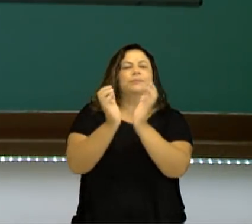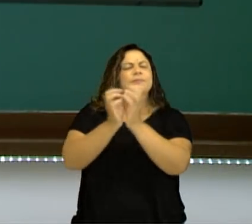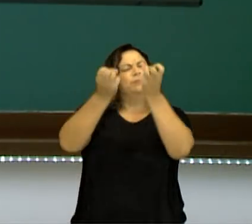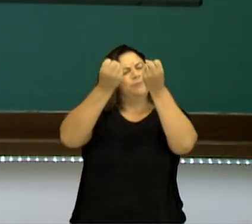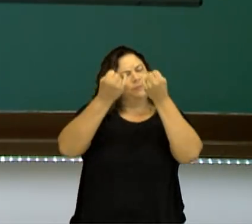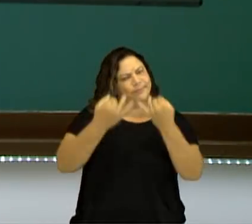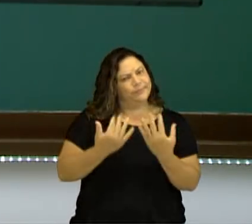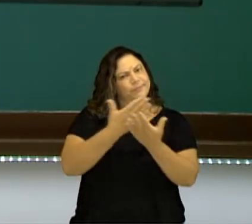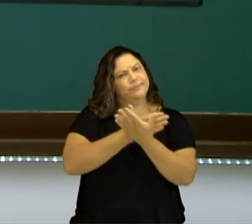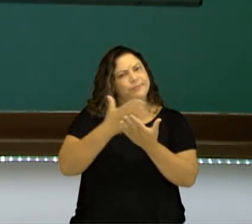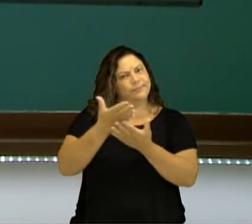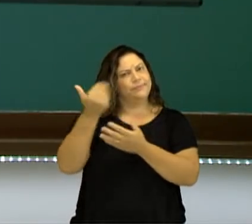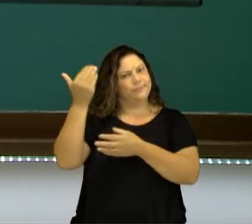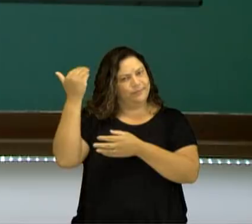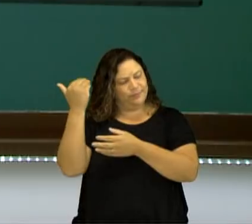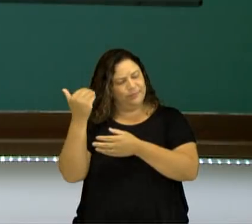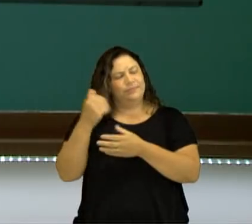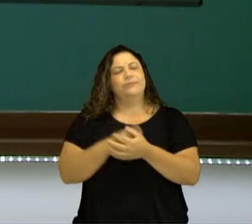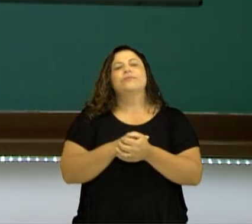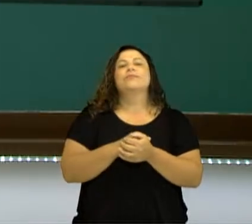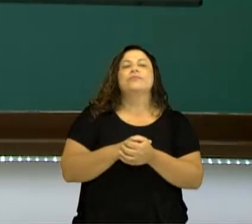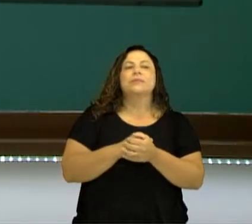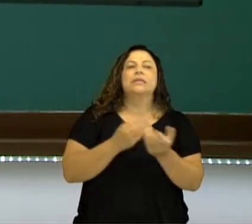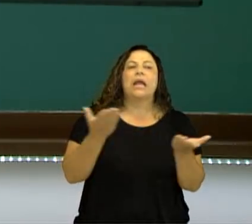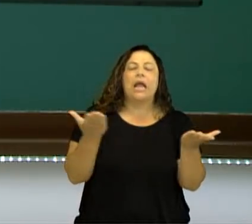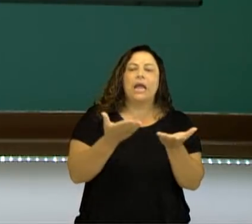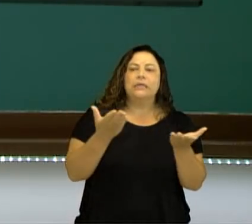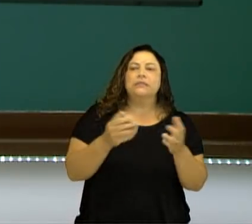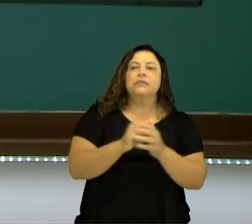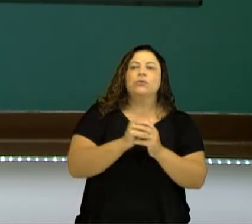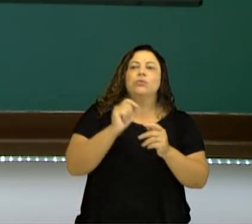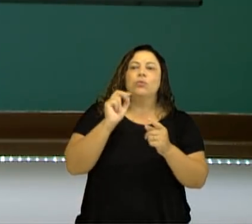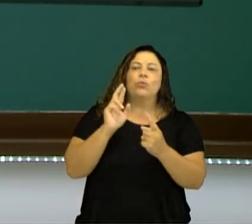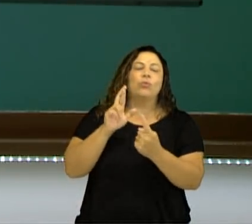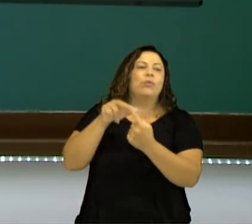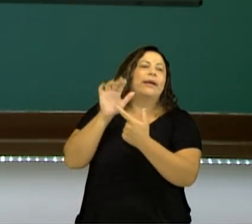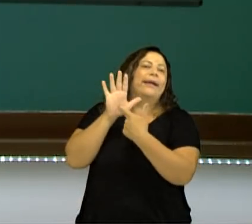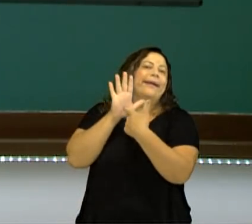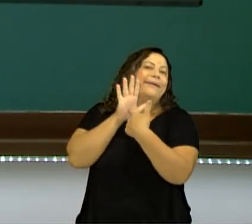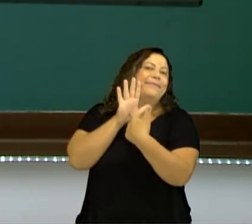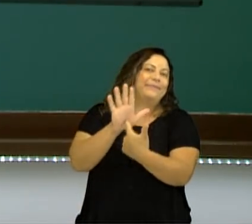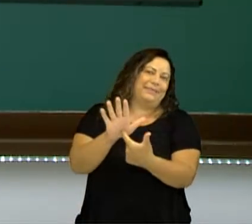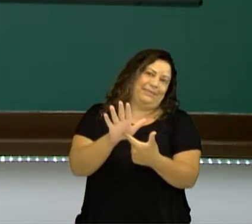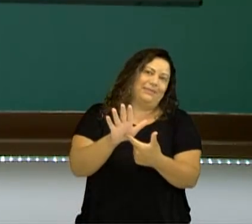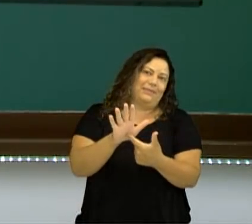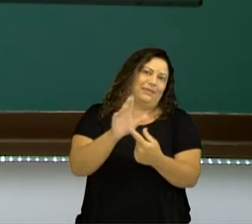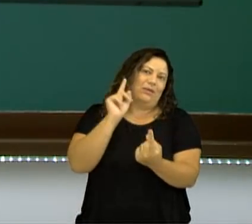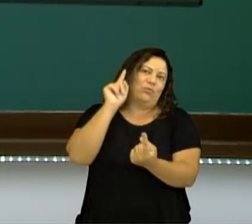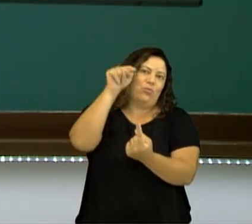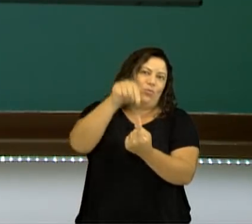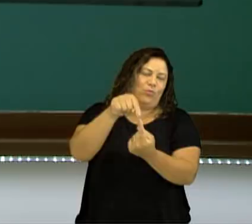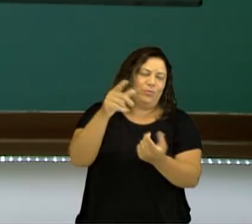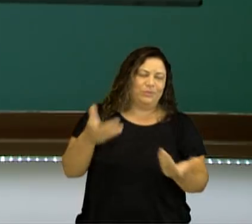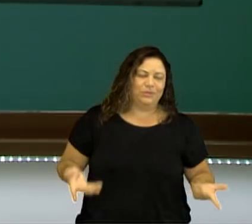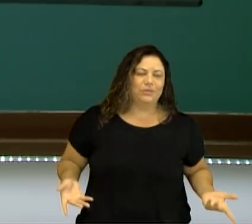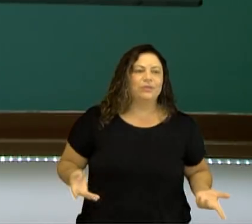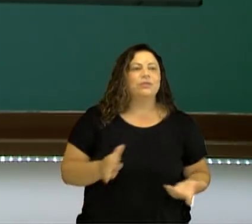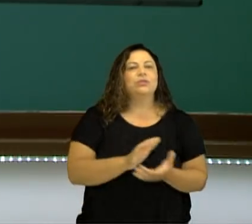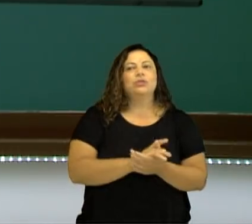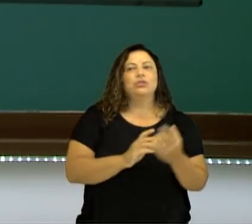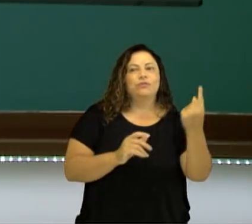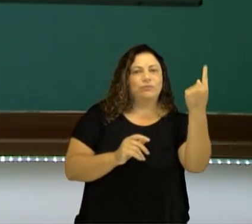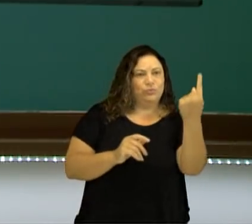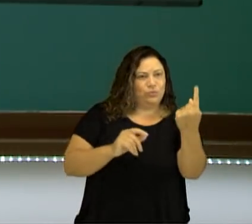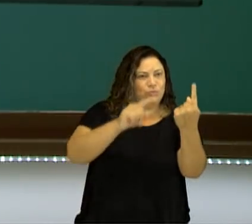né, dessa nossa aula, que nós íamos trabalhar com a representação de conjuntos, era um dos objetivos nossos. Do